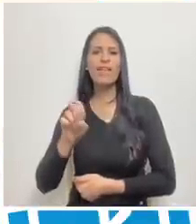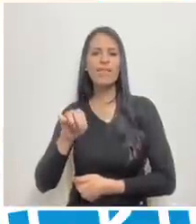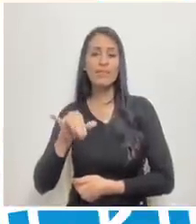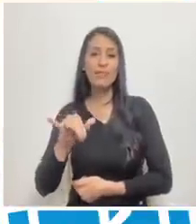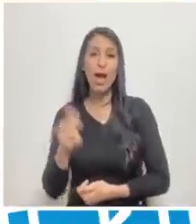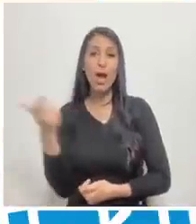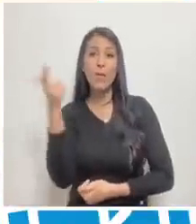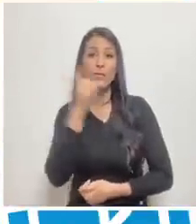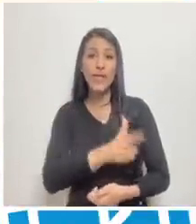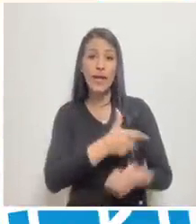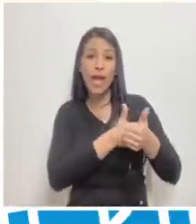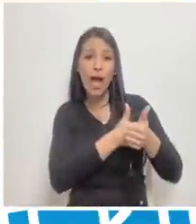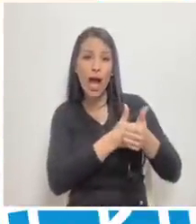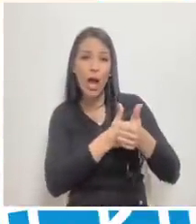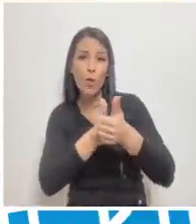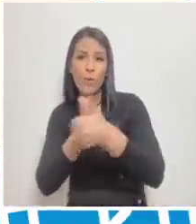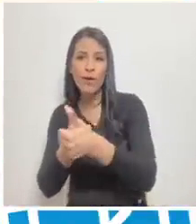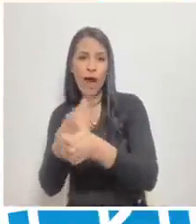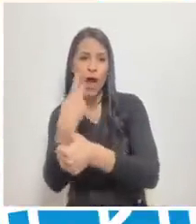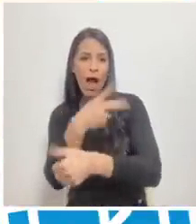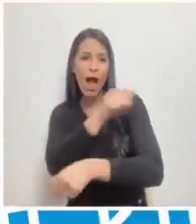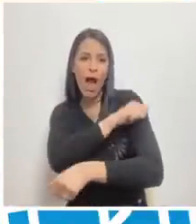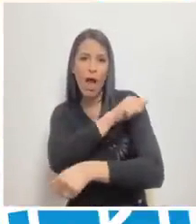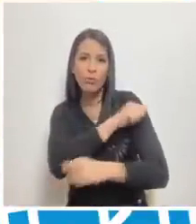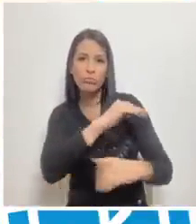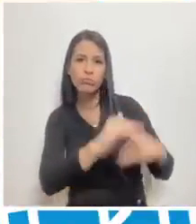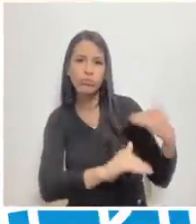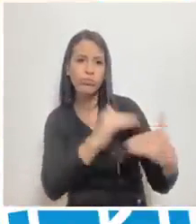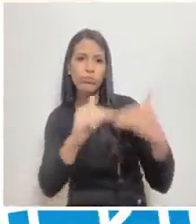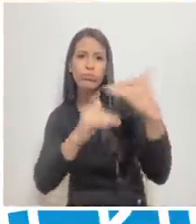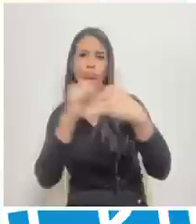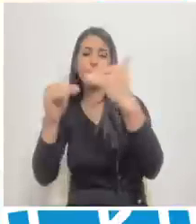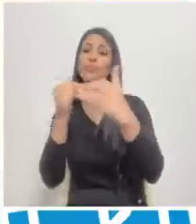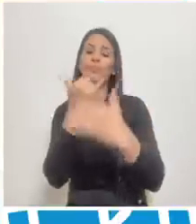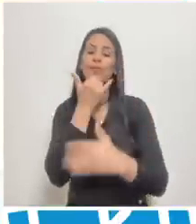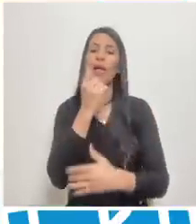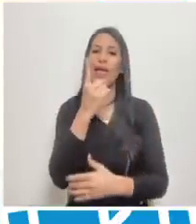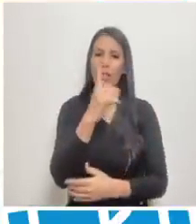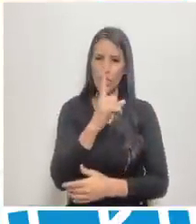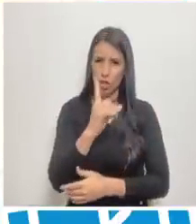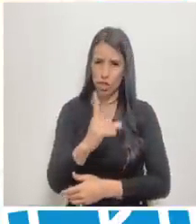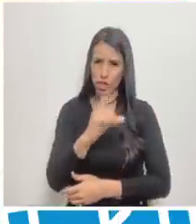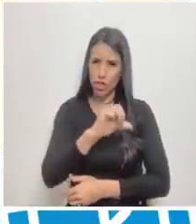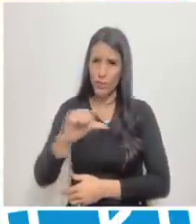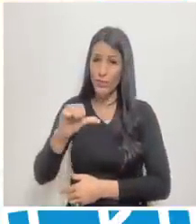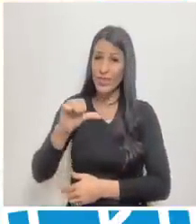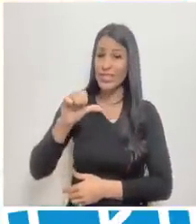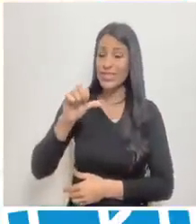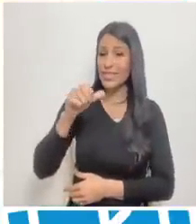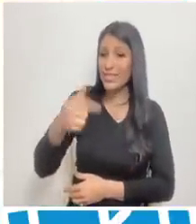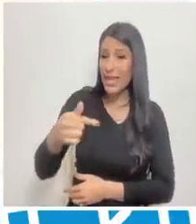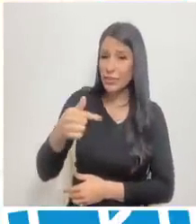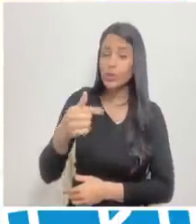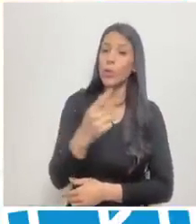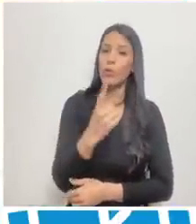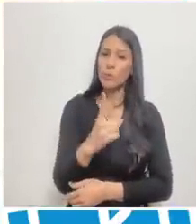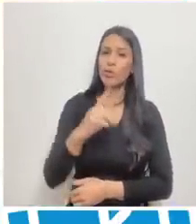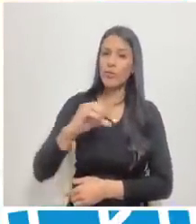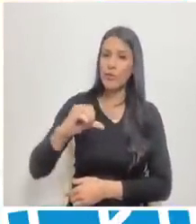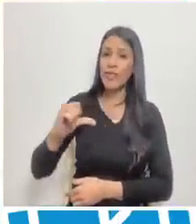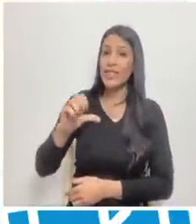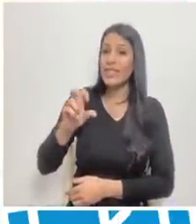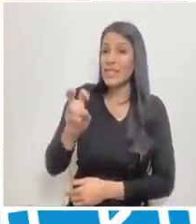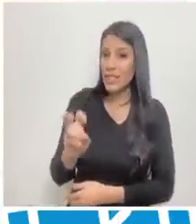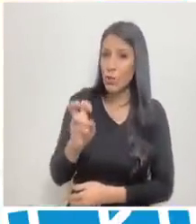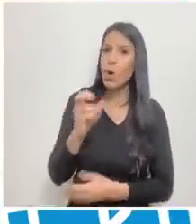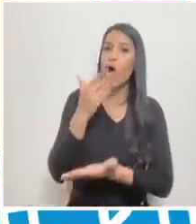dos anos. Essa escala, na verdade, é de 97, né? Ela começou em 95 e 97, ela